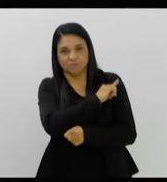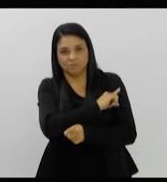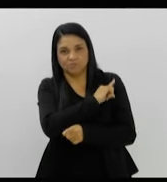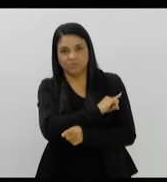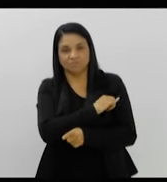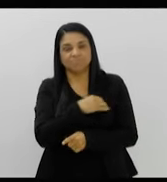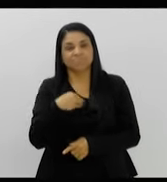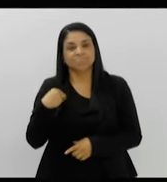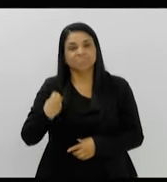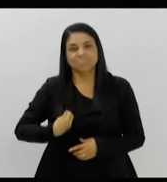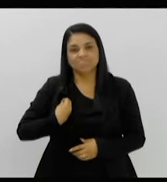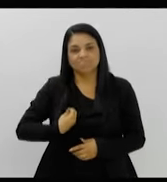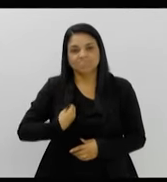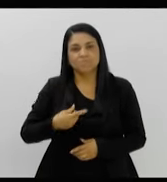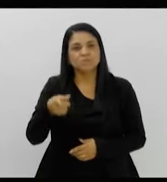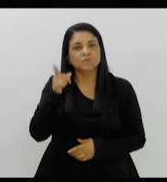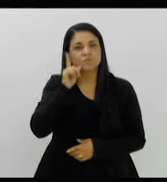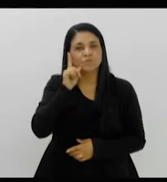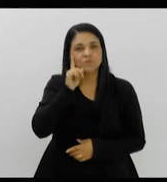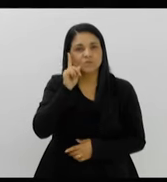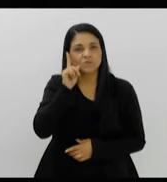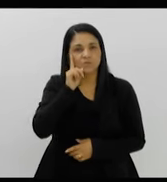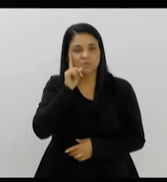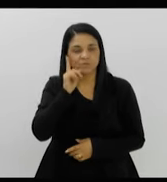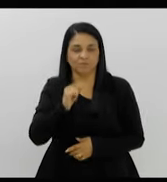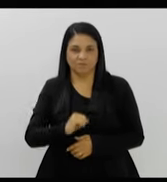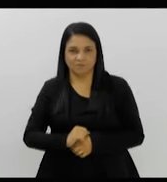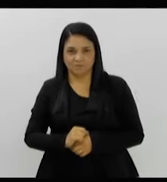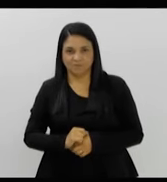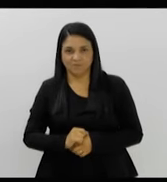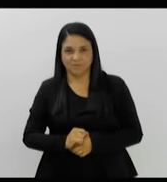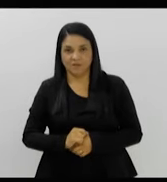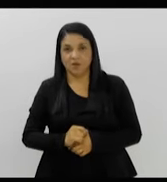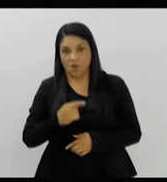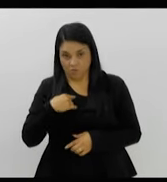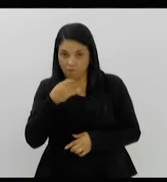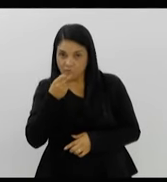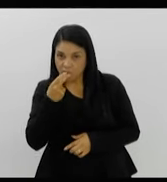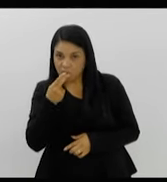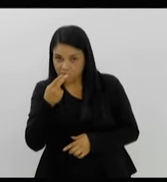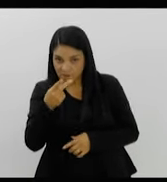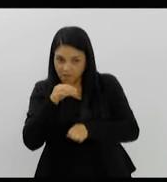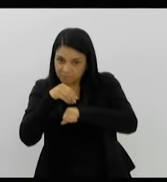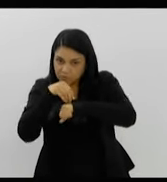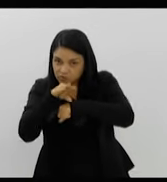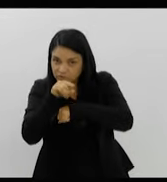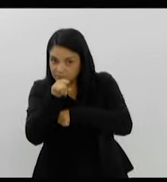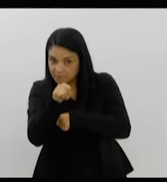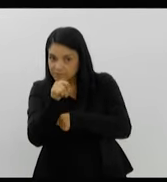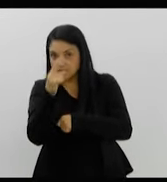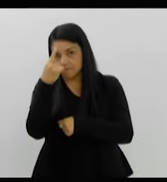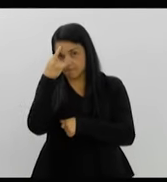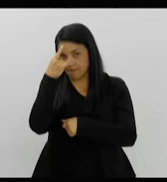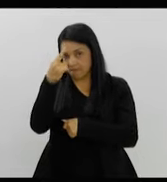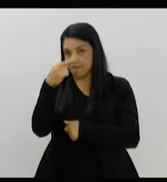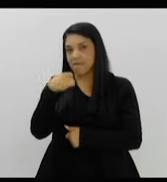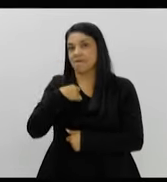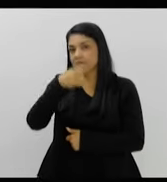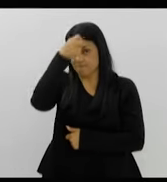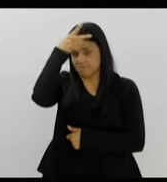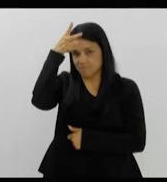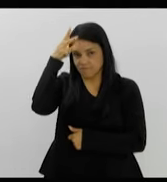todos os dias e vou te dar uma ideia Eduardo uma ideia